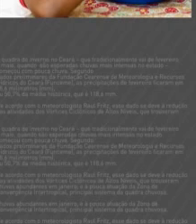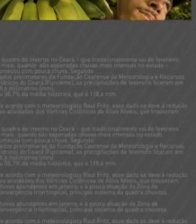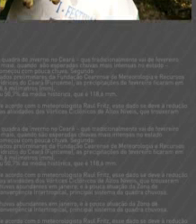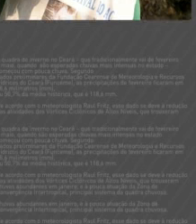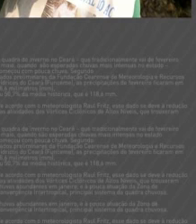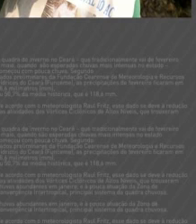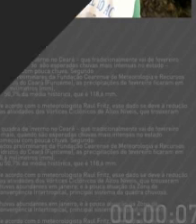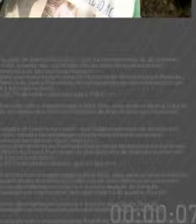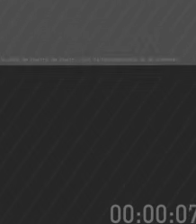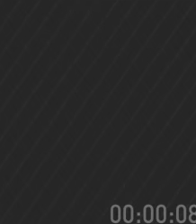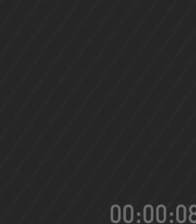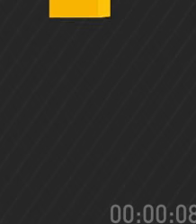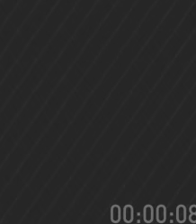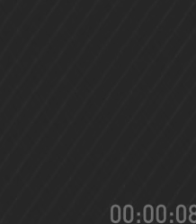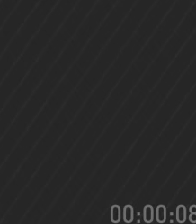w